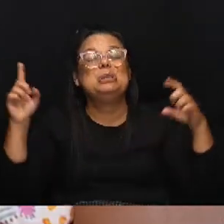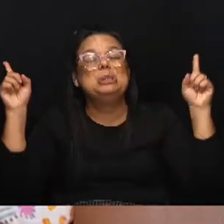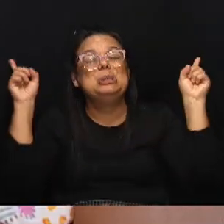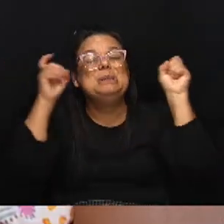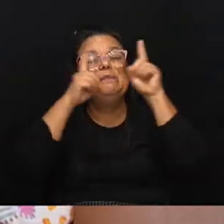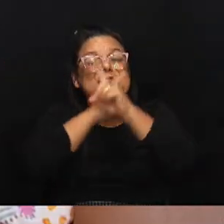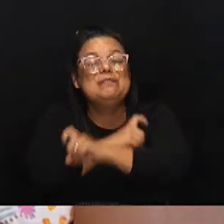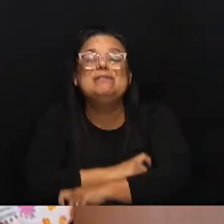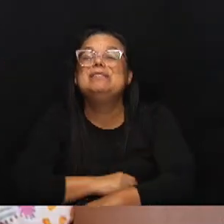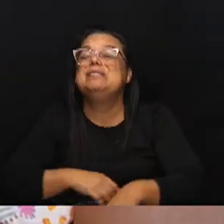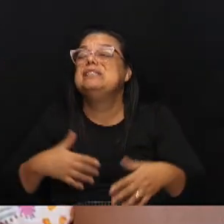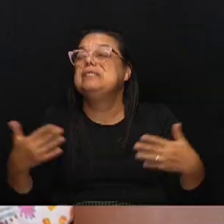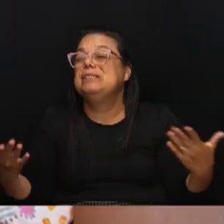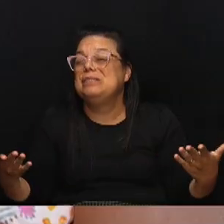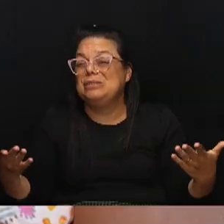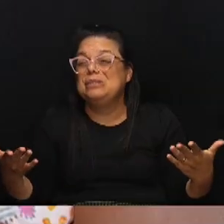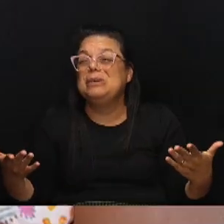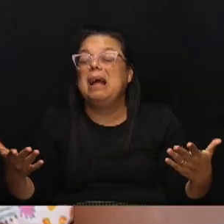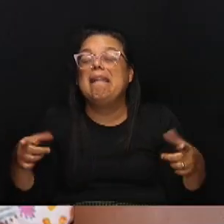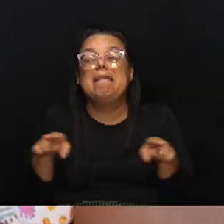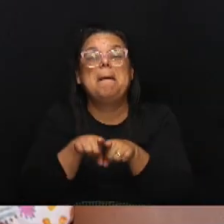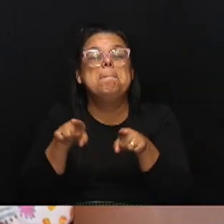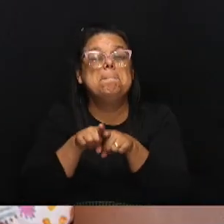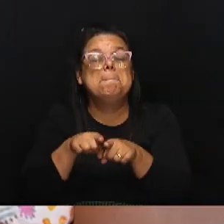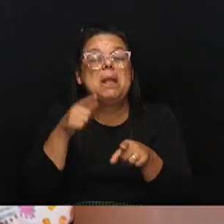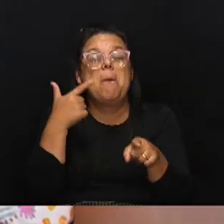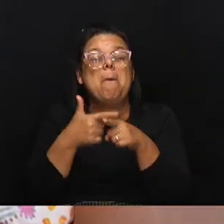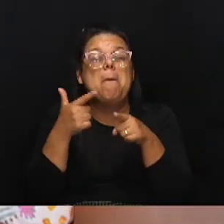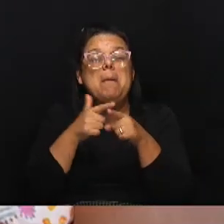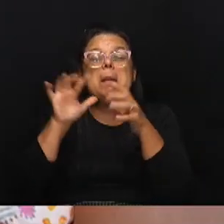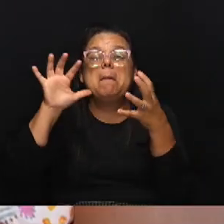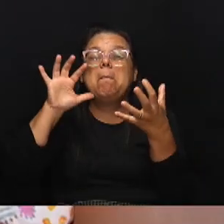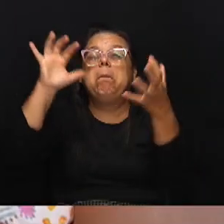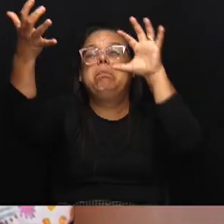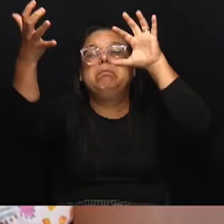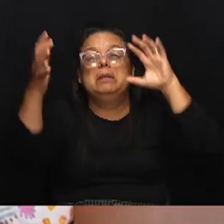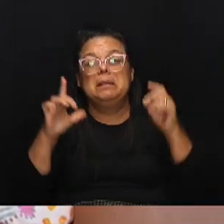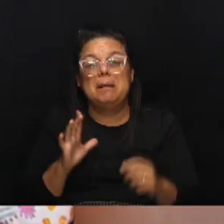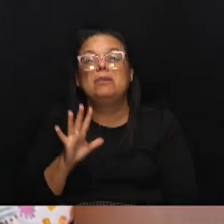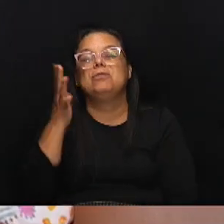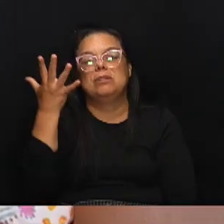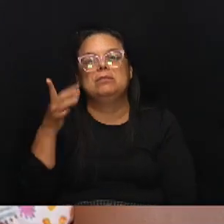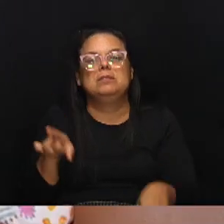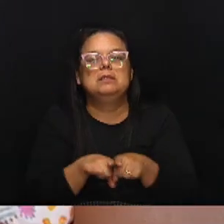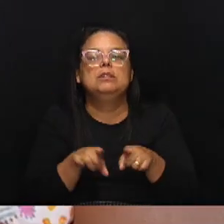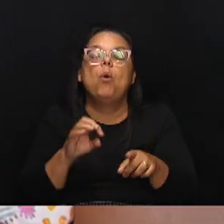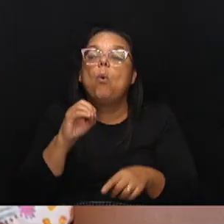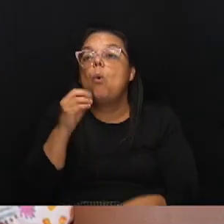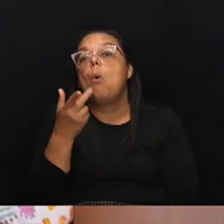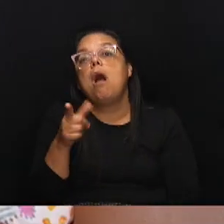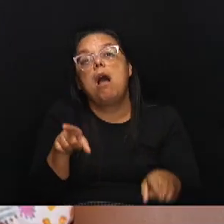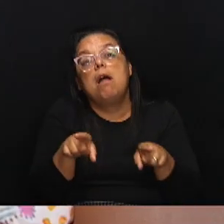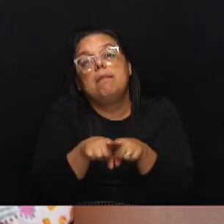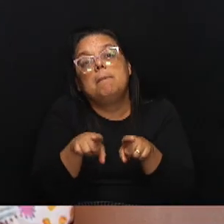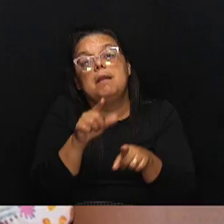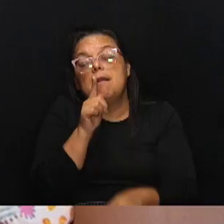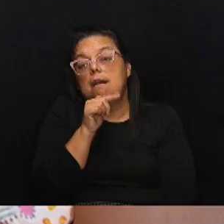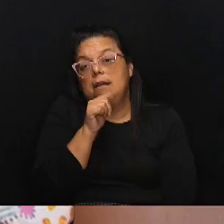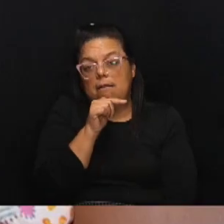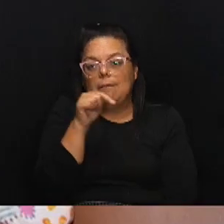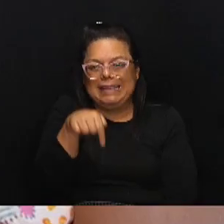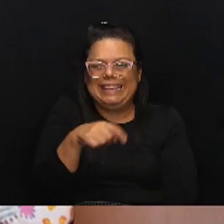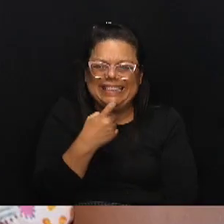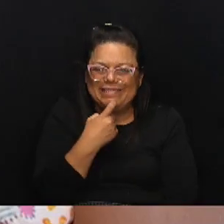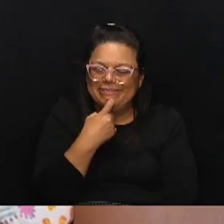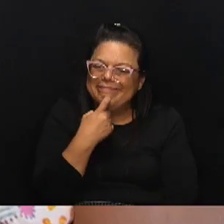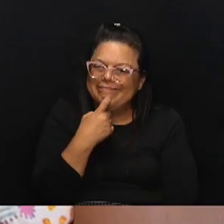penoso, porque as condições climáticas, às vezes eram, né? Ou a água, muitas vezes, no Campinas tem um problema muito sério,